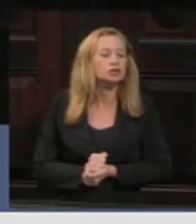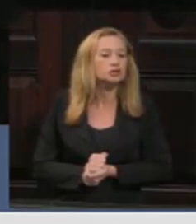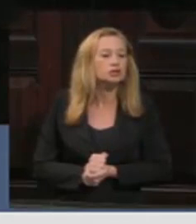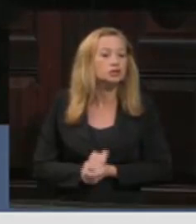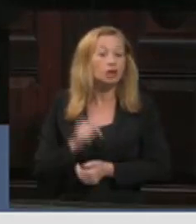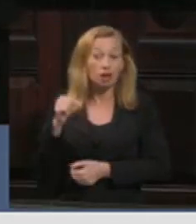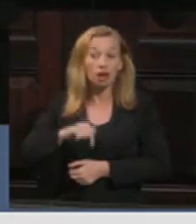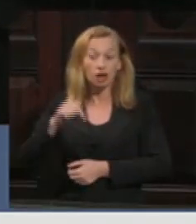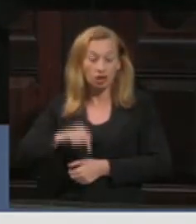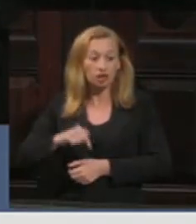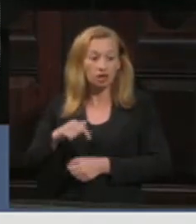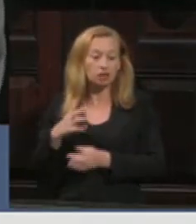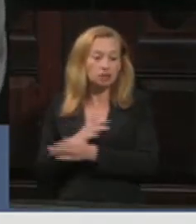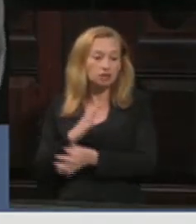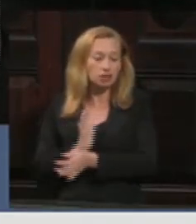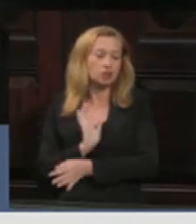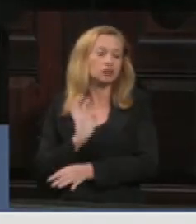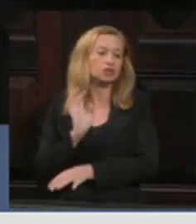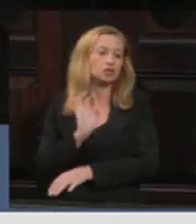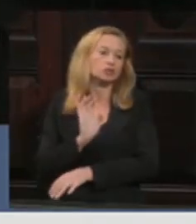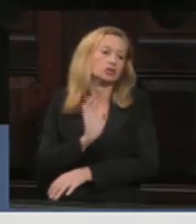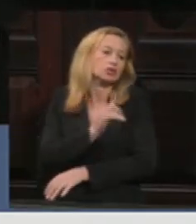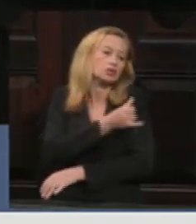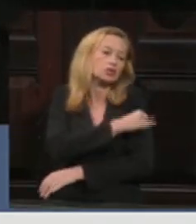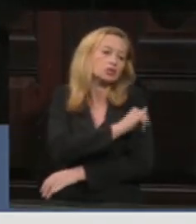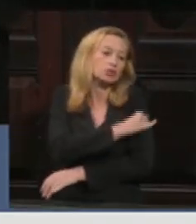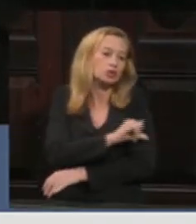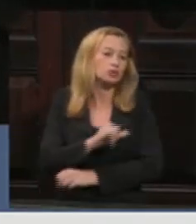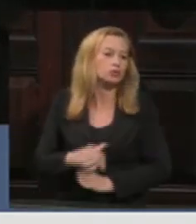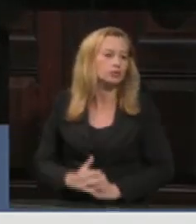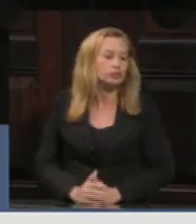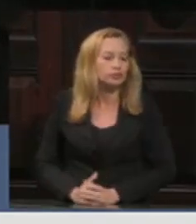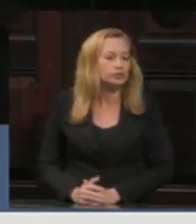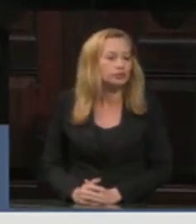aqui na cidade do Rio de Janeiro e o